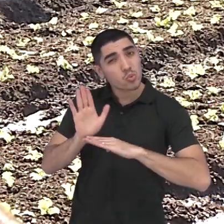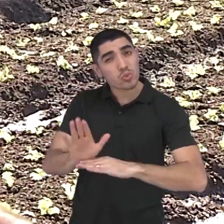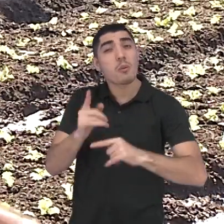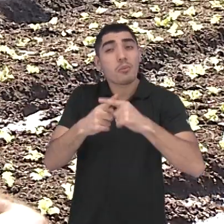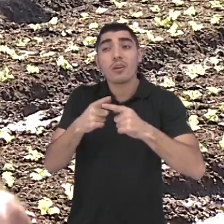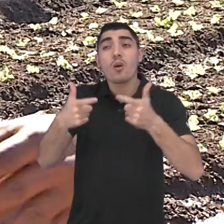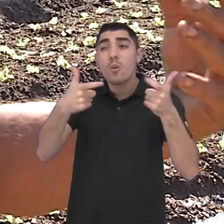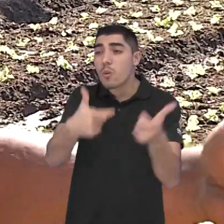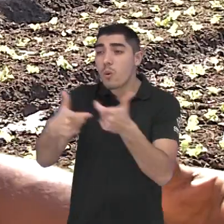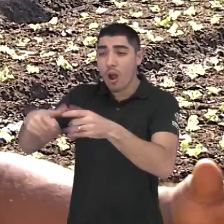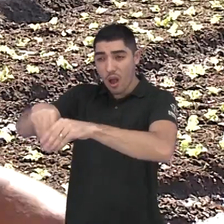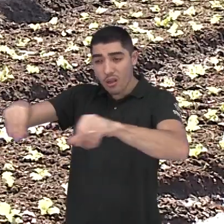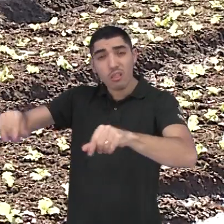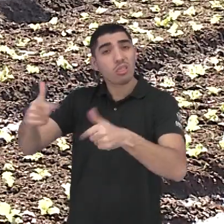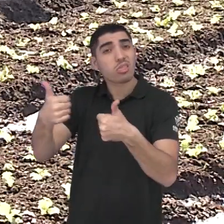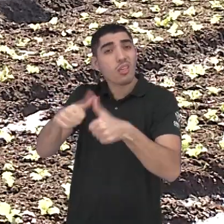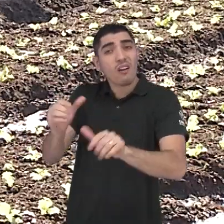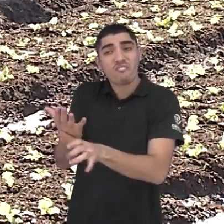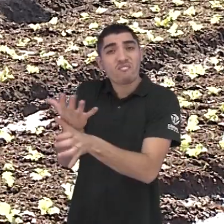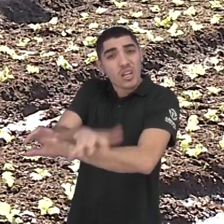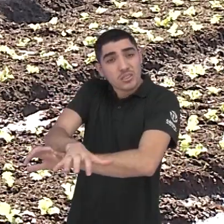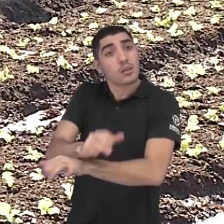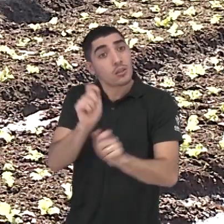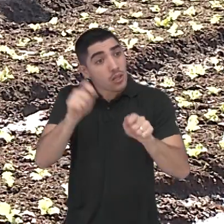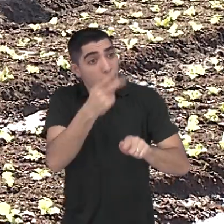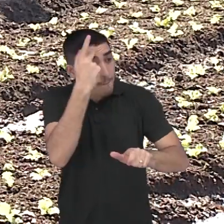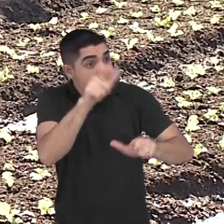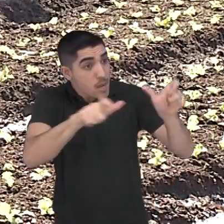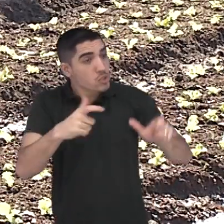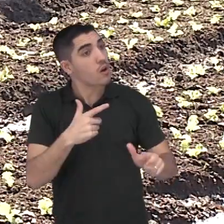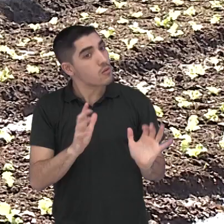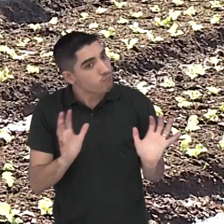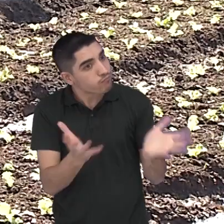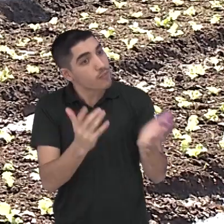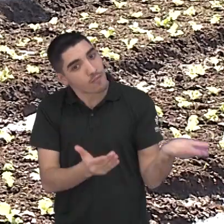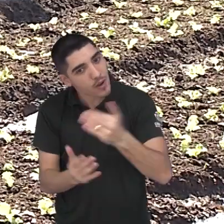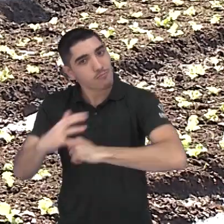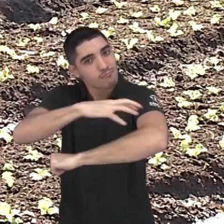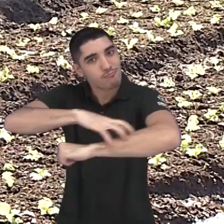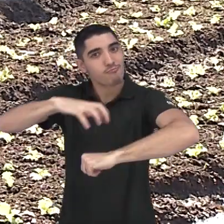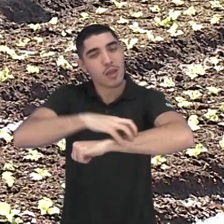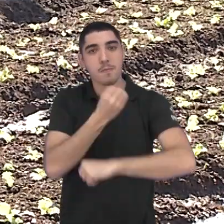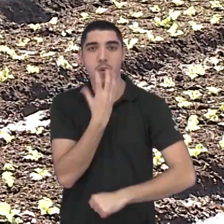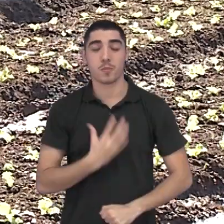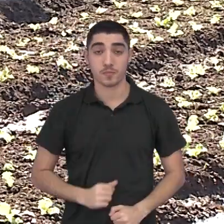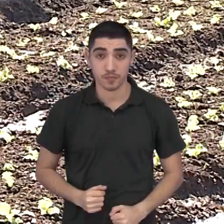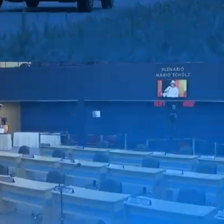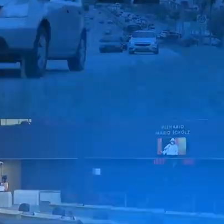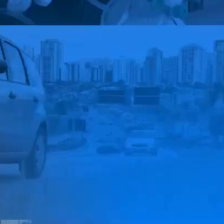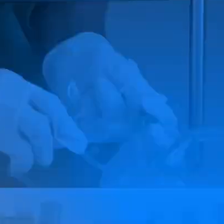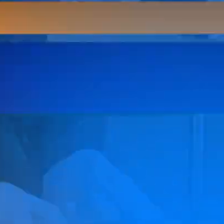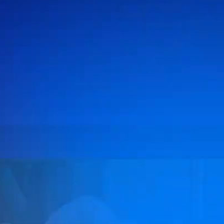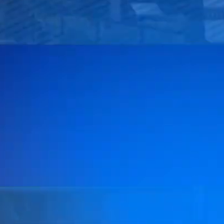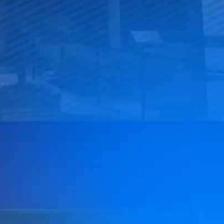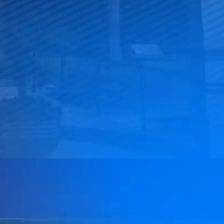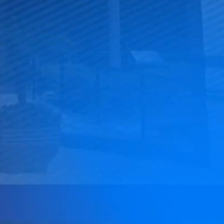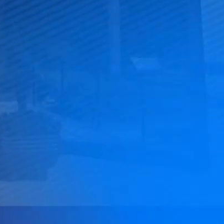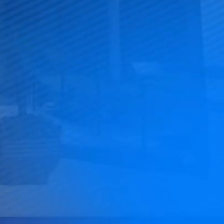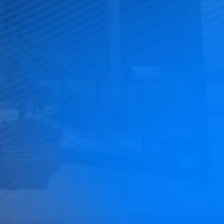mais tem muit terreno vazio incentivar as pessoas para poder est plantando essas coisas seria uma coisa bem bacana